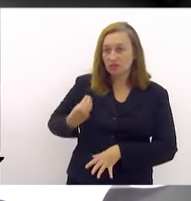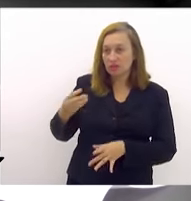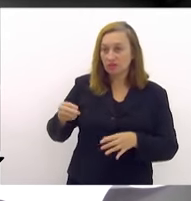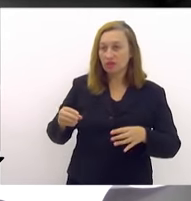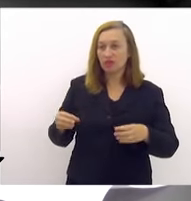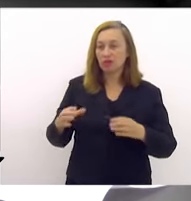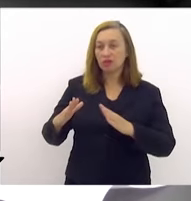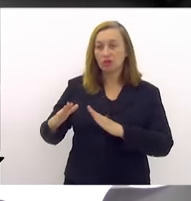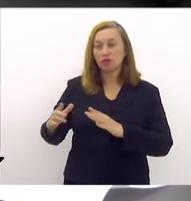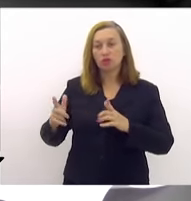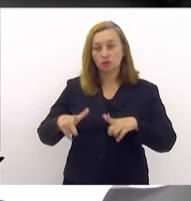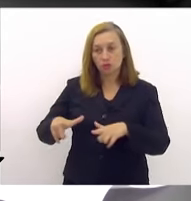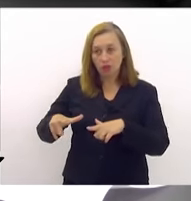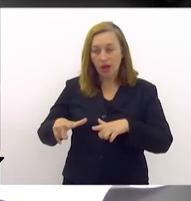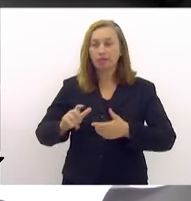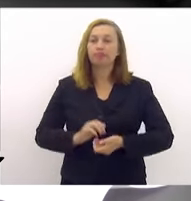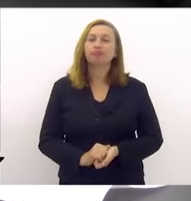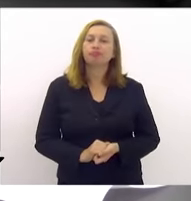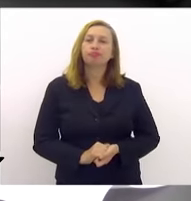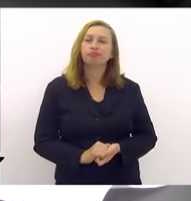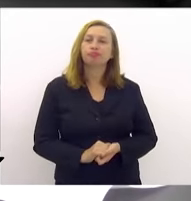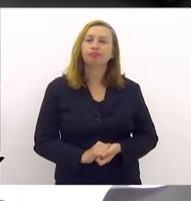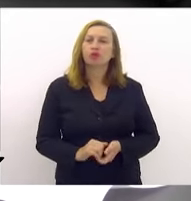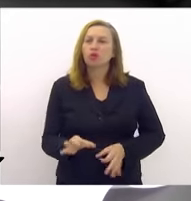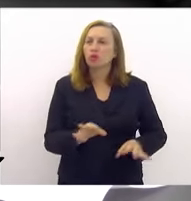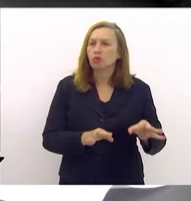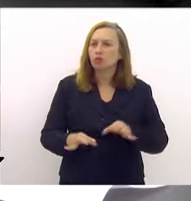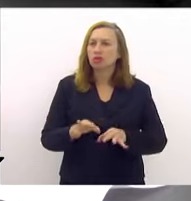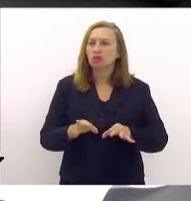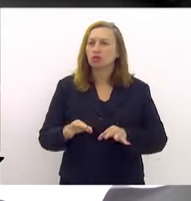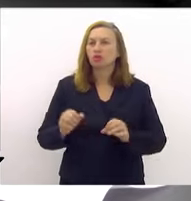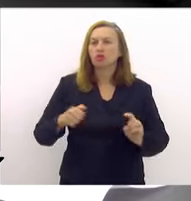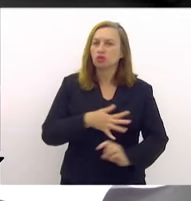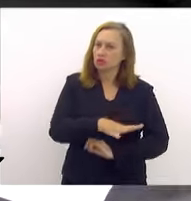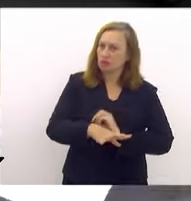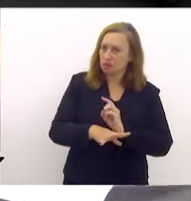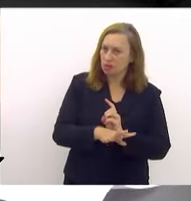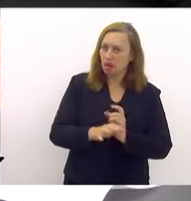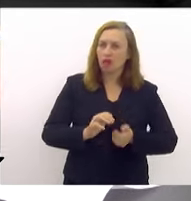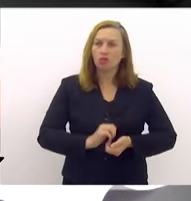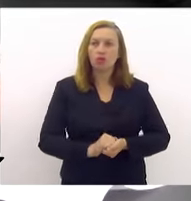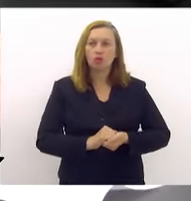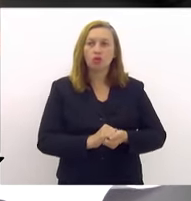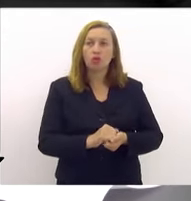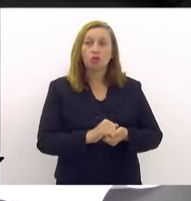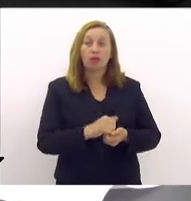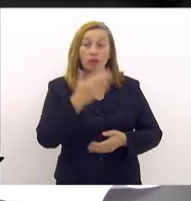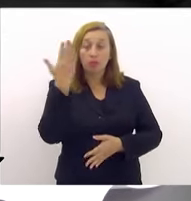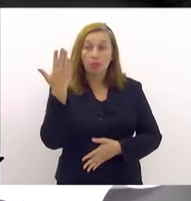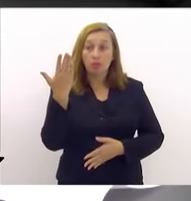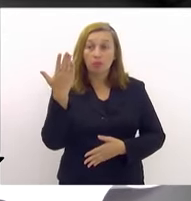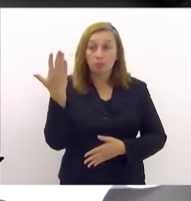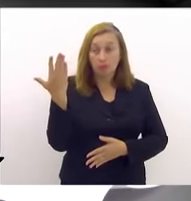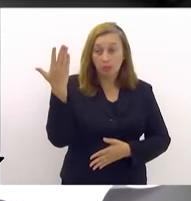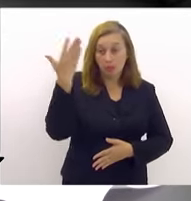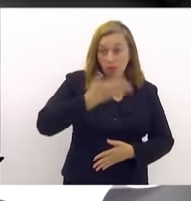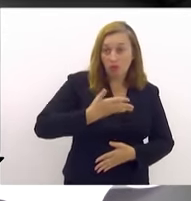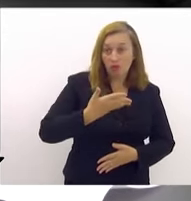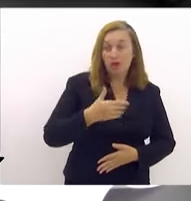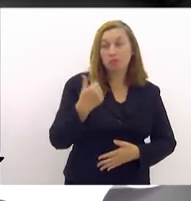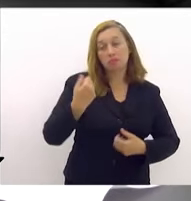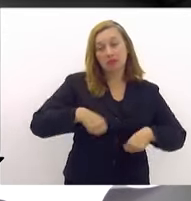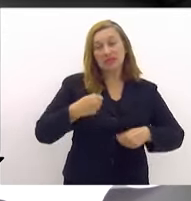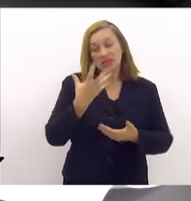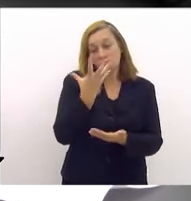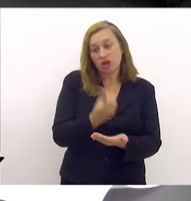demande. E, para isso, a organização social, para comprovar esse teria que ter um cadastro de